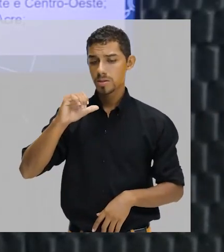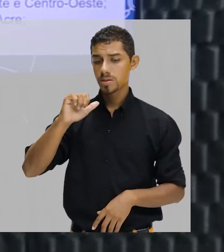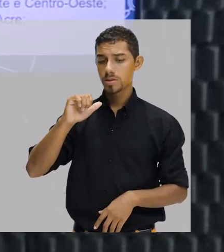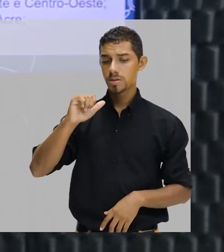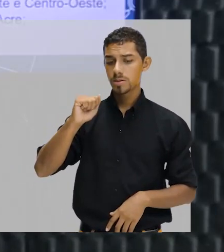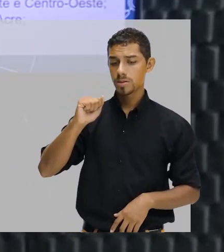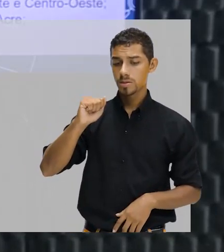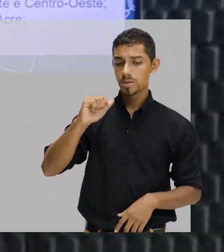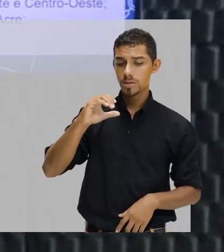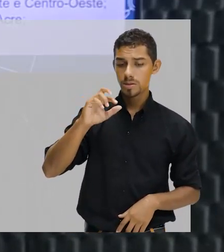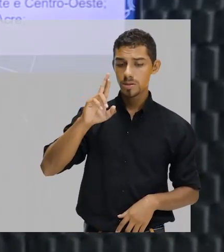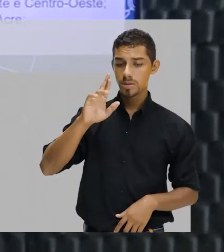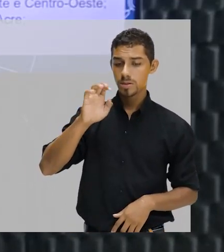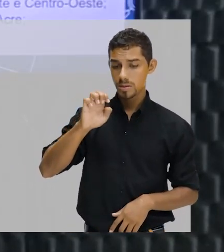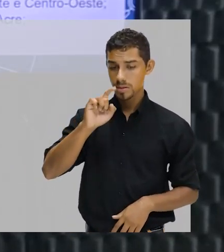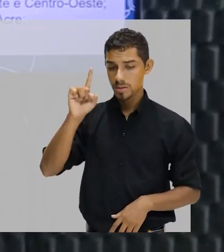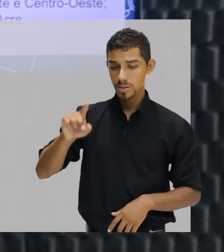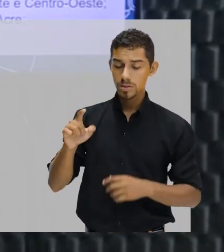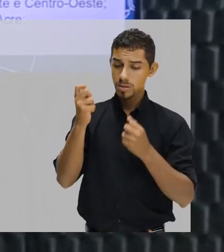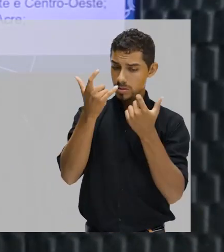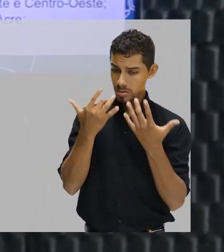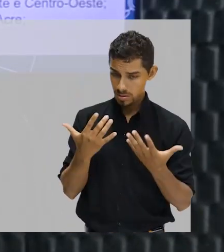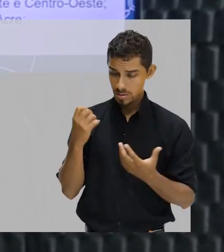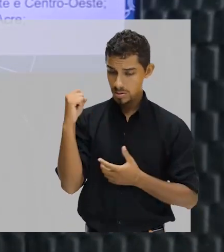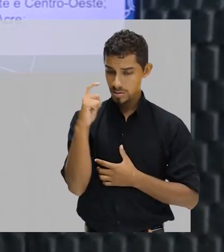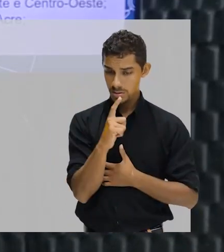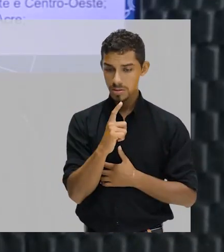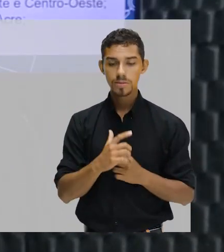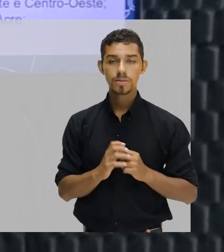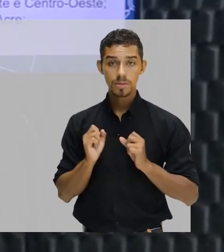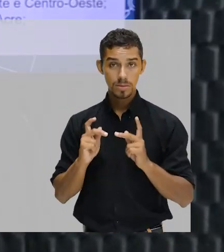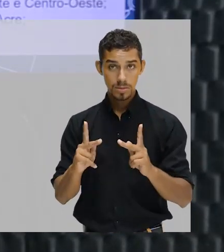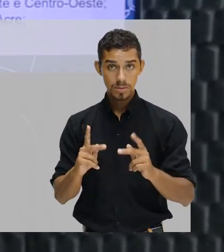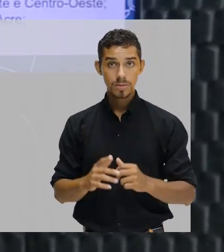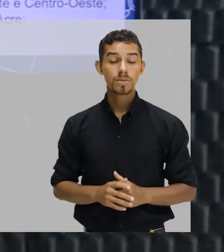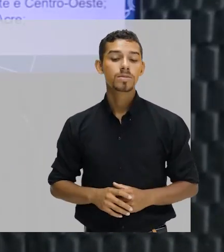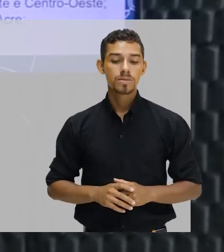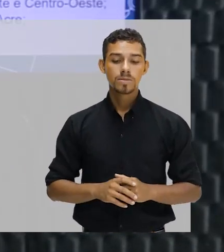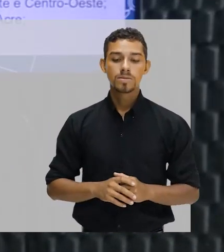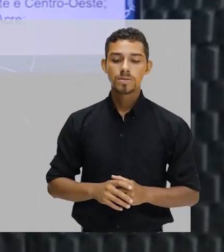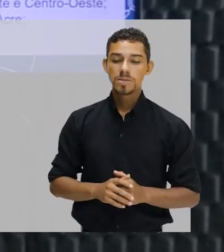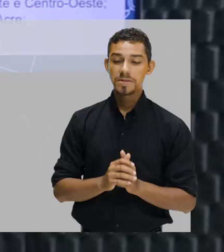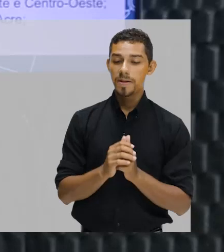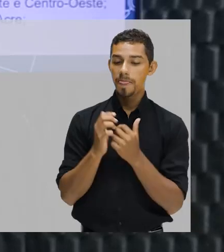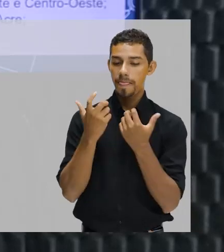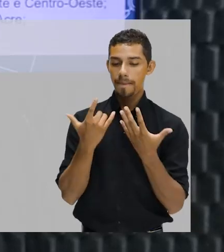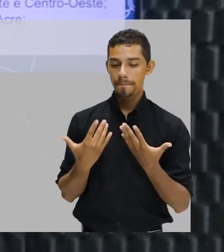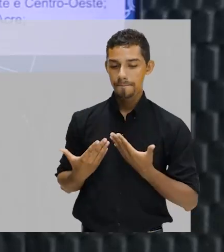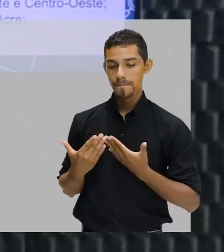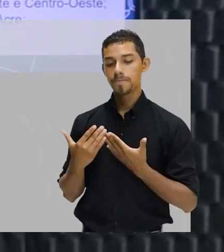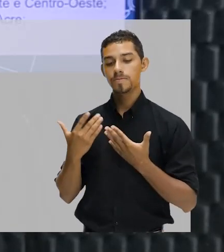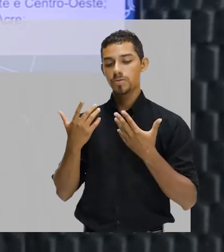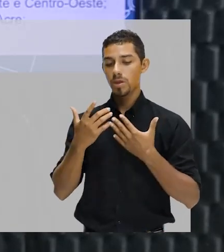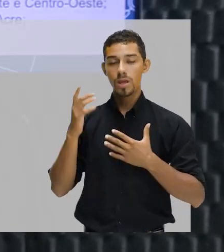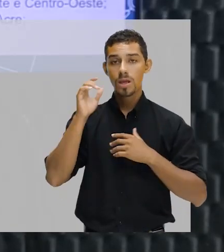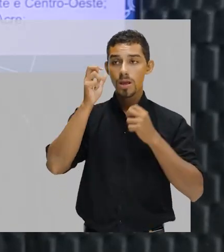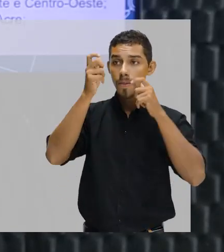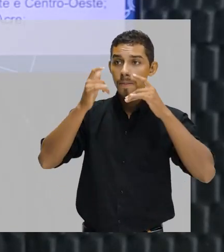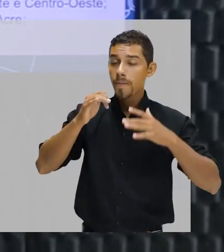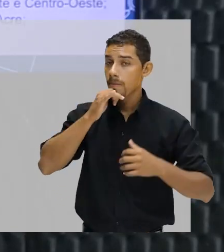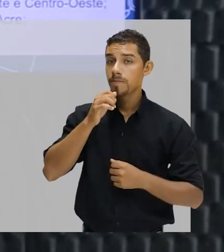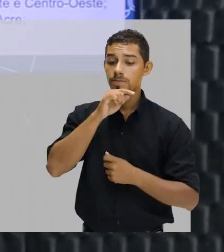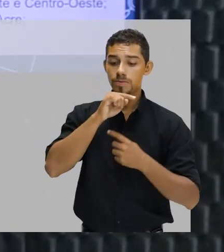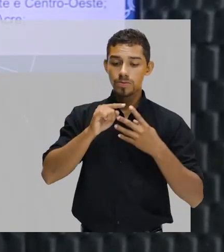lá é 4, ou seja, o Sol ainda está incidente sobre eles. Beleza? Então, essa é a função básica do fuso horário. E não esqueça, o Brasil